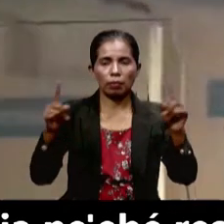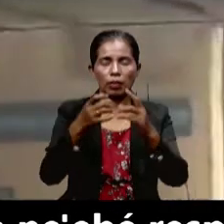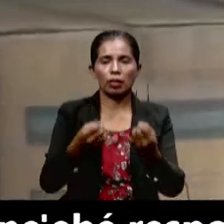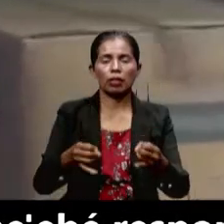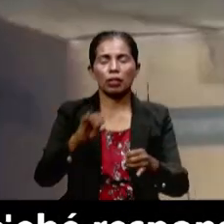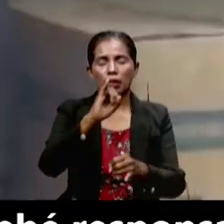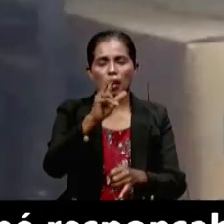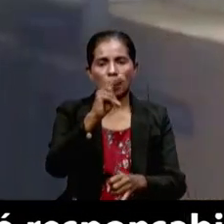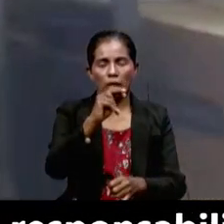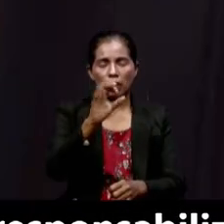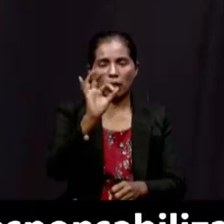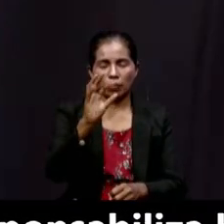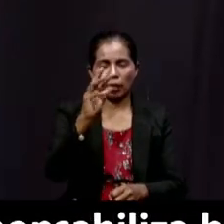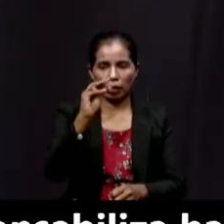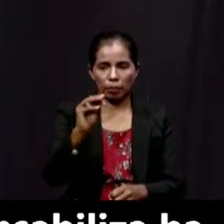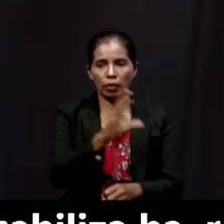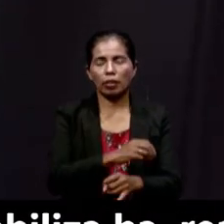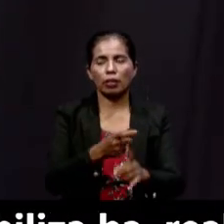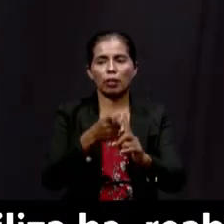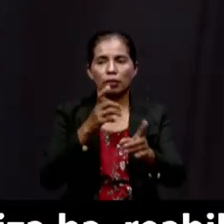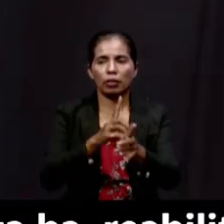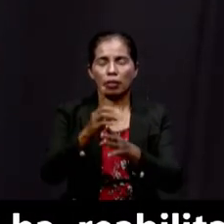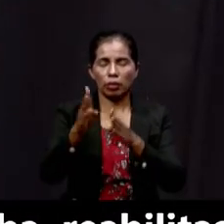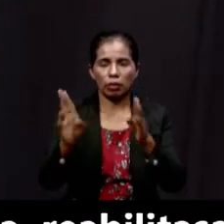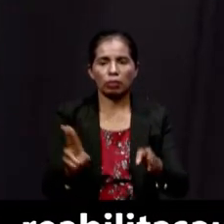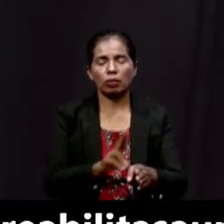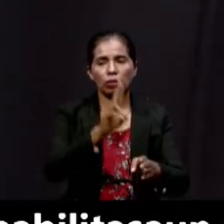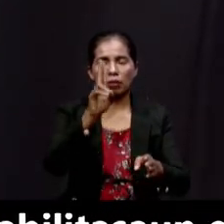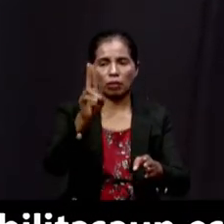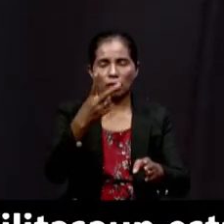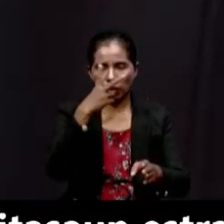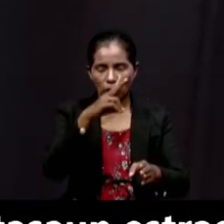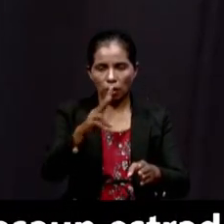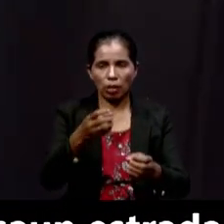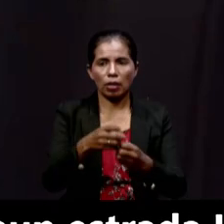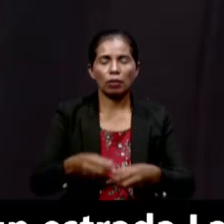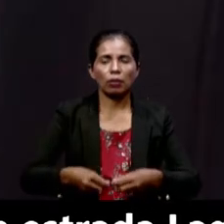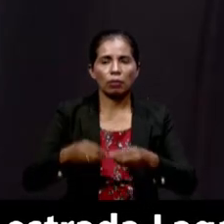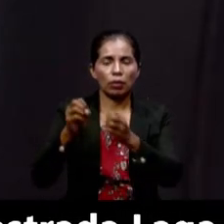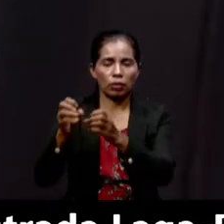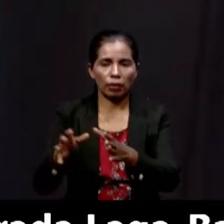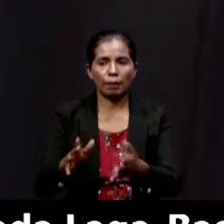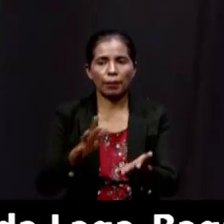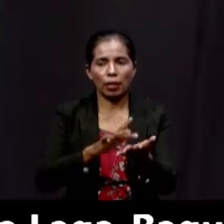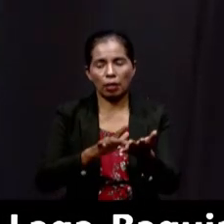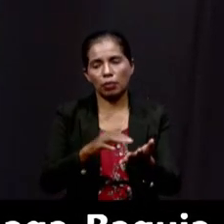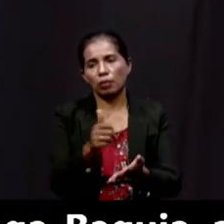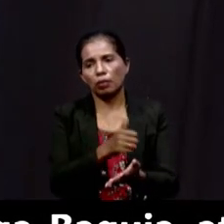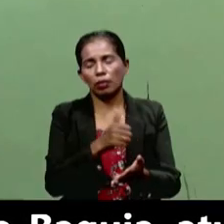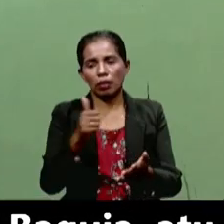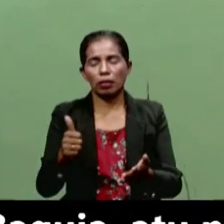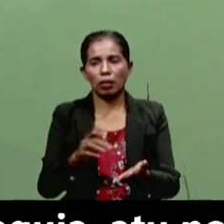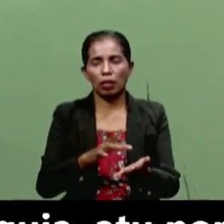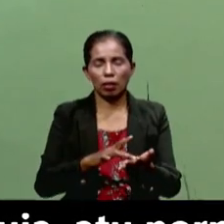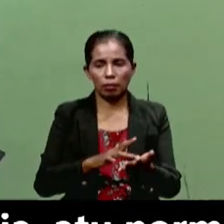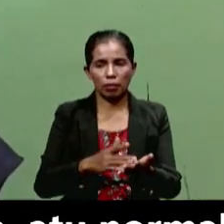Nacional Farmácia Produto Medicamento e o Direção Unidade de Controlo Atual ou Destruição. Nós em Moro, Balão de Maca, em Moro que